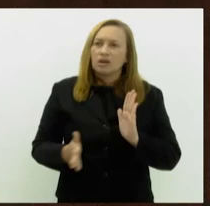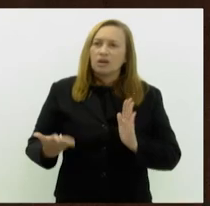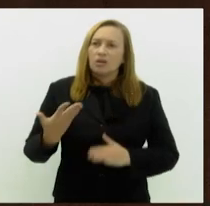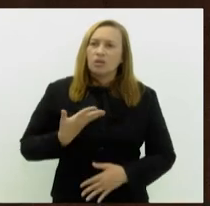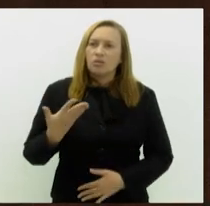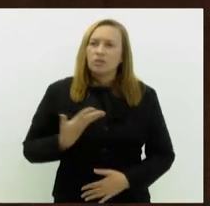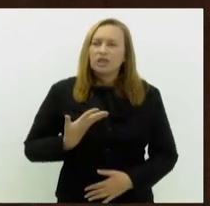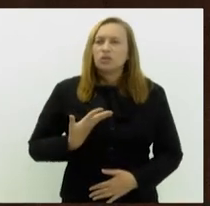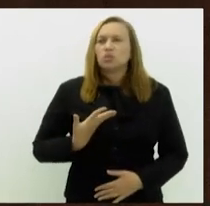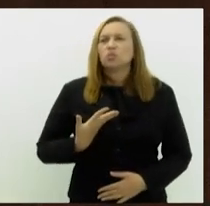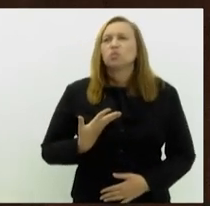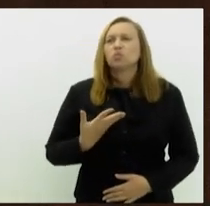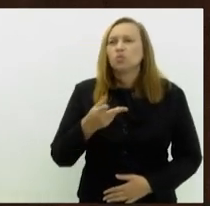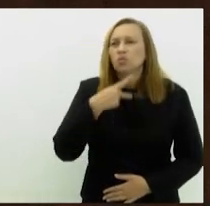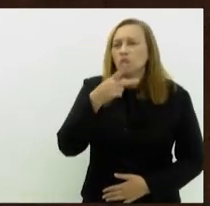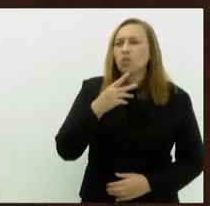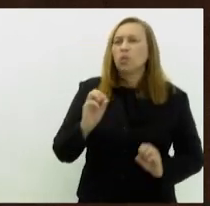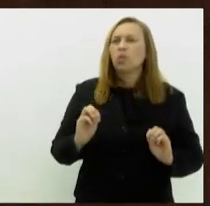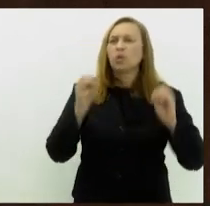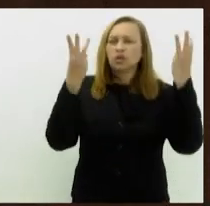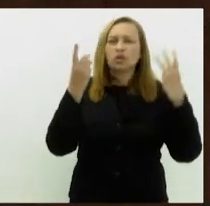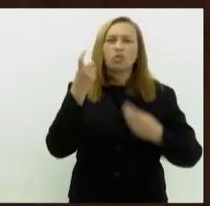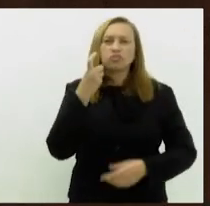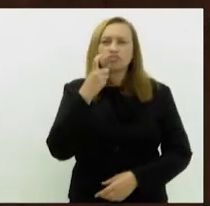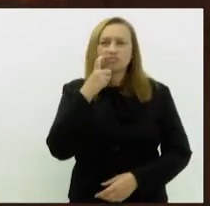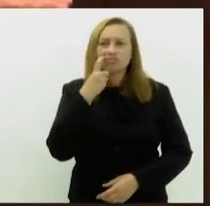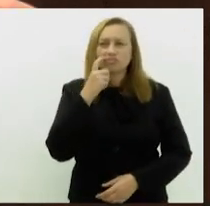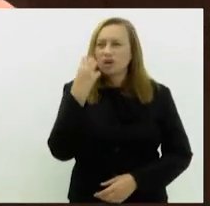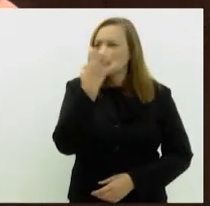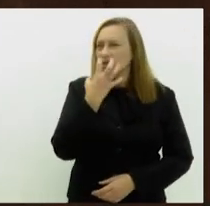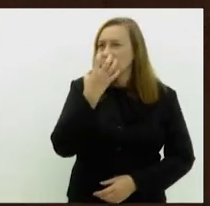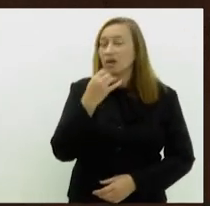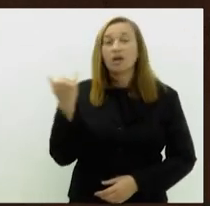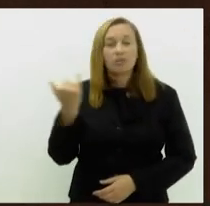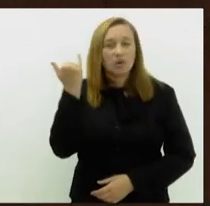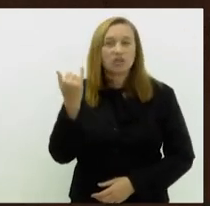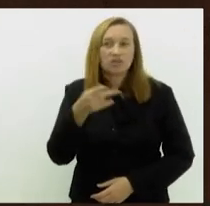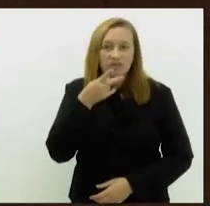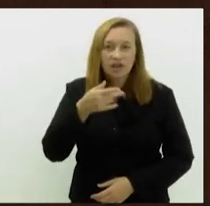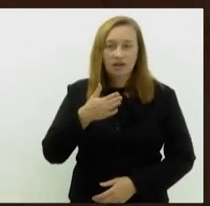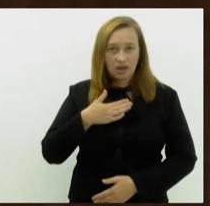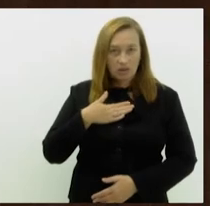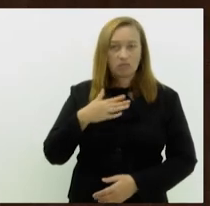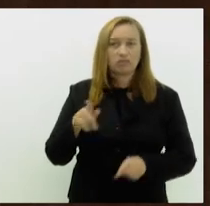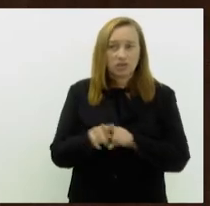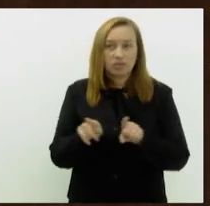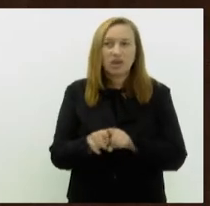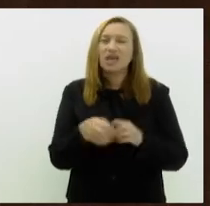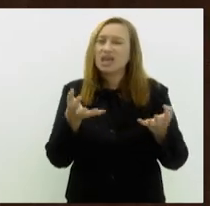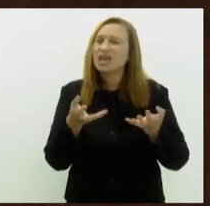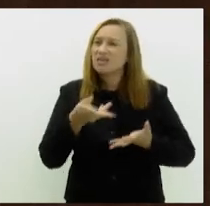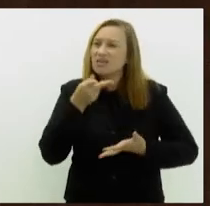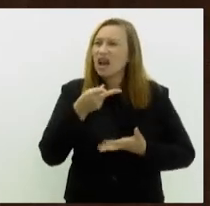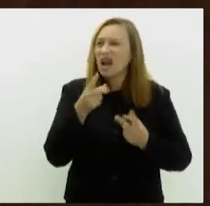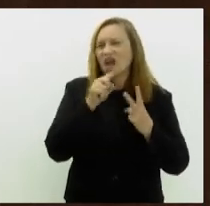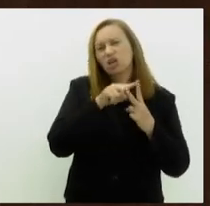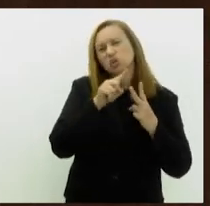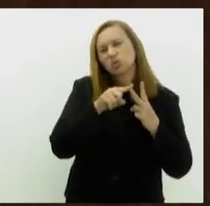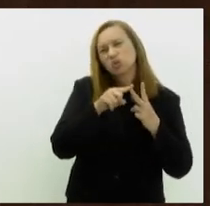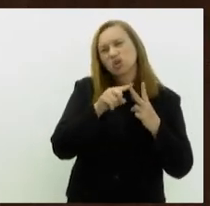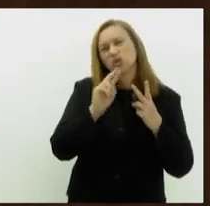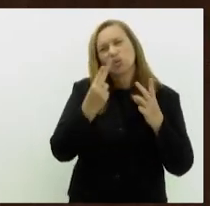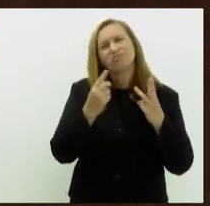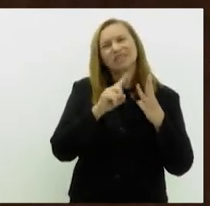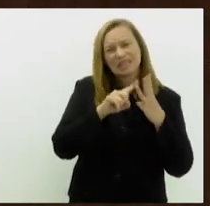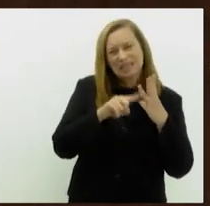colega que citou aqui a questão do show da Madonna, era importante ceder para mim também. Queria colocar duas ou três questões